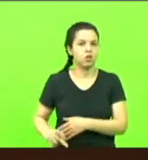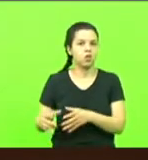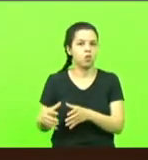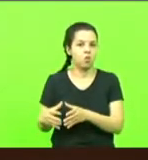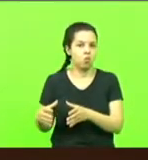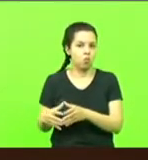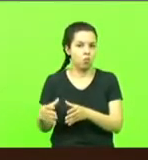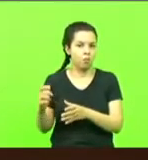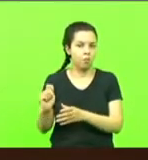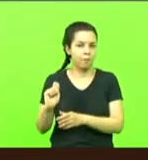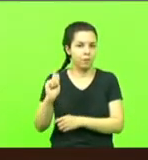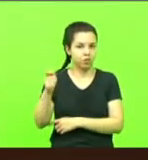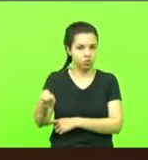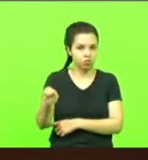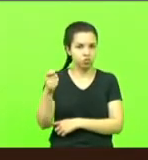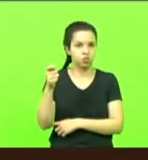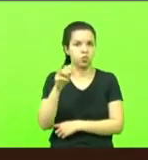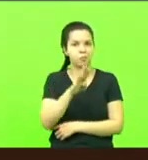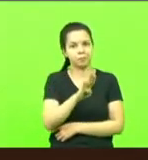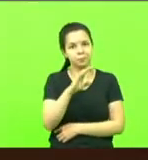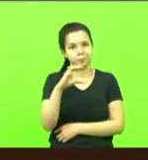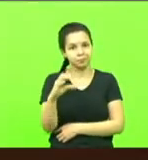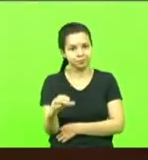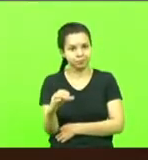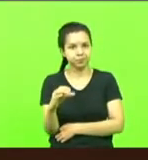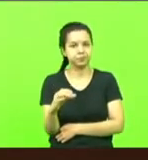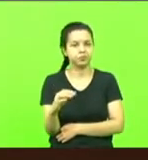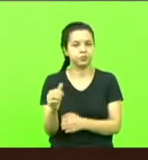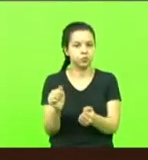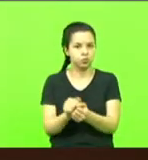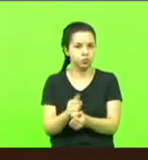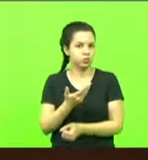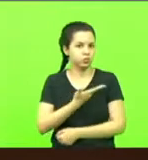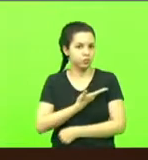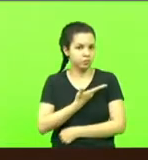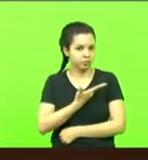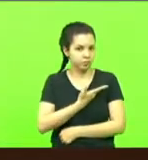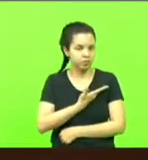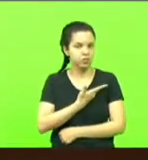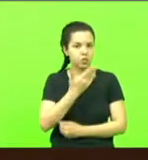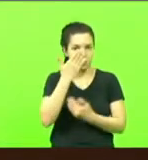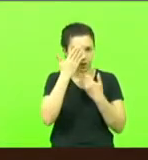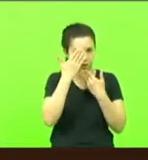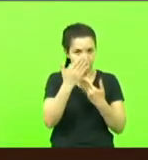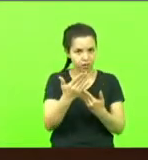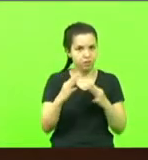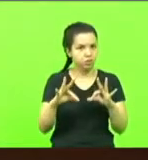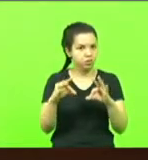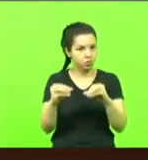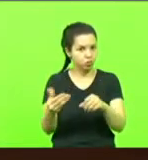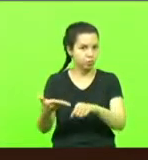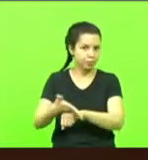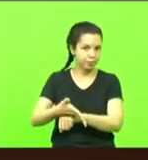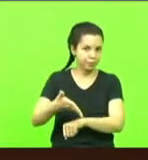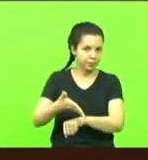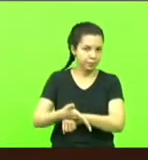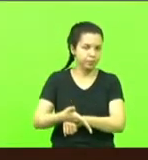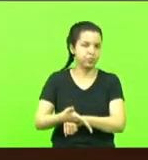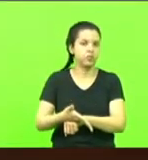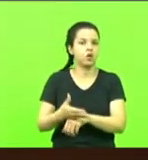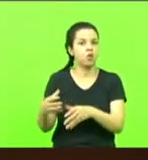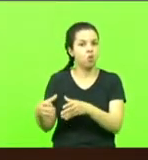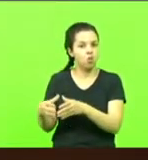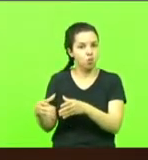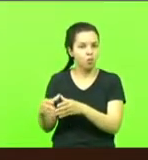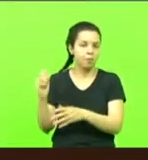Balneário Camboriú, está aqui acompanhado também dos seus amigos. Muito obrigado a todos que fazem parte da Colônia de Pescadores.